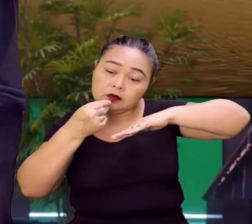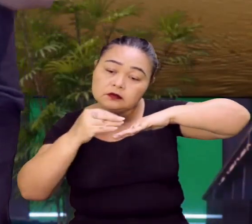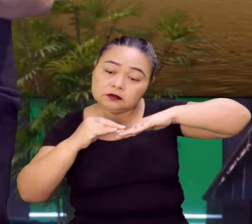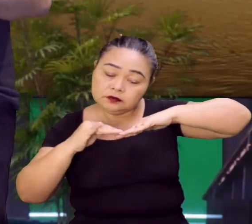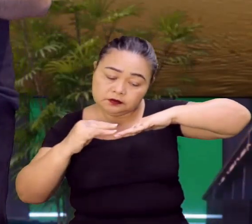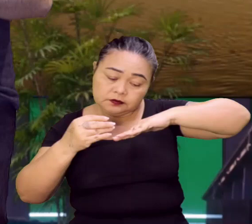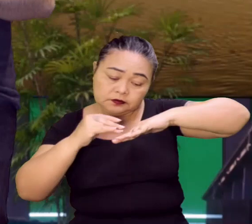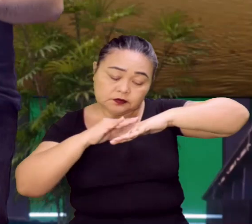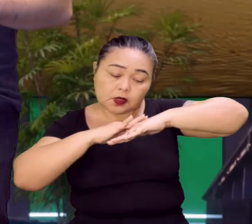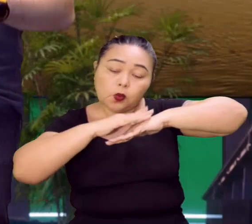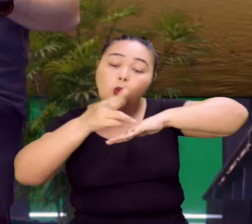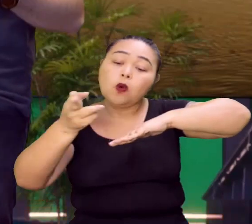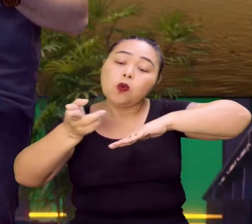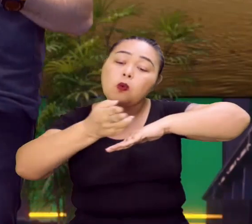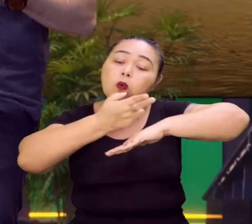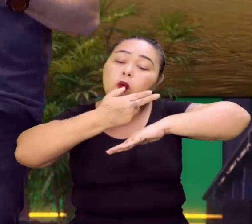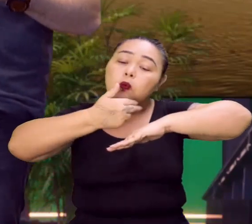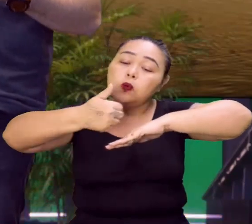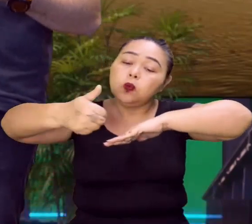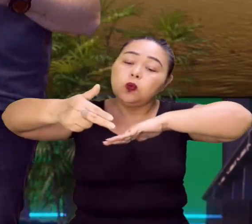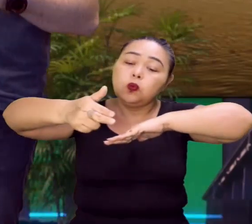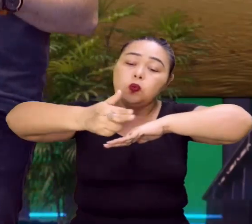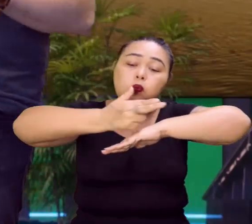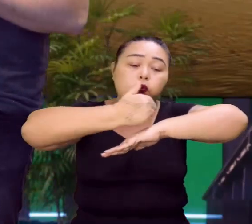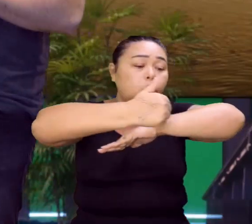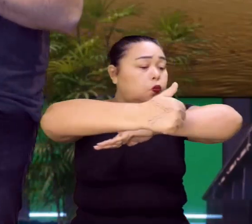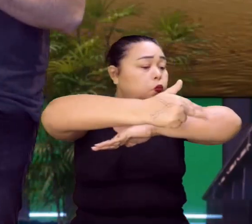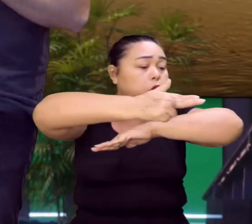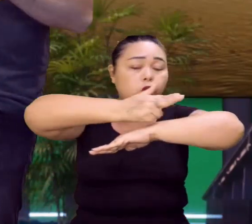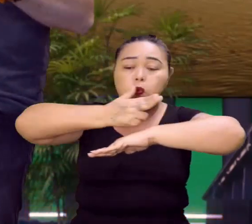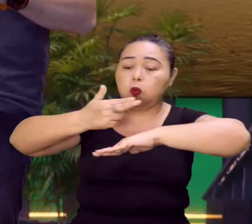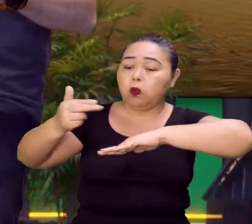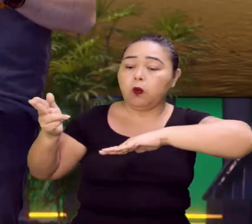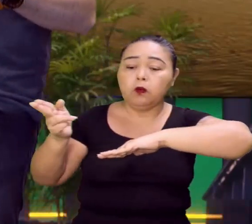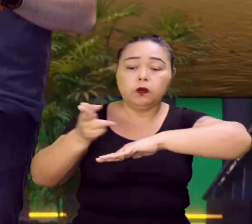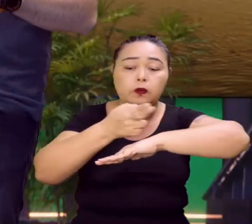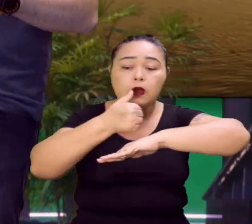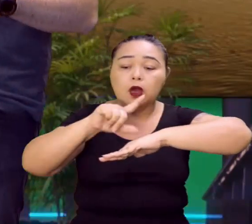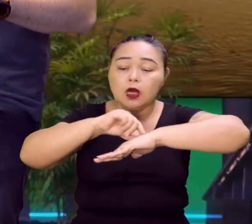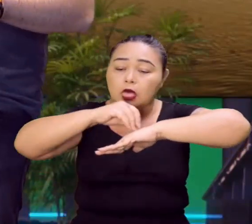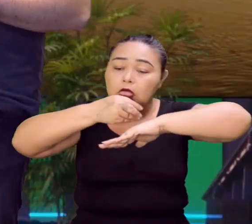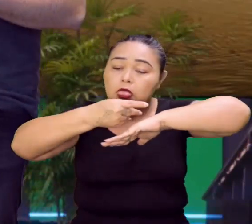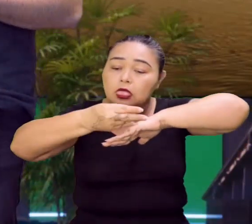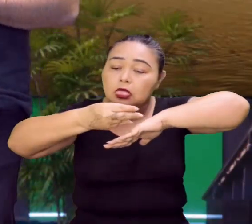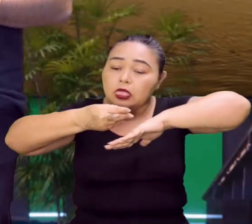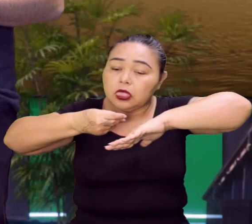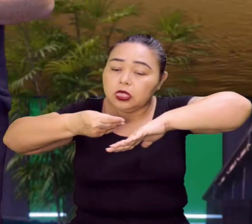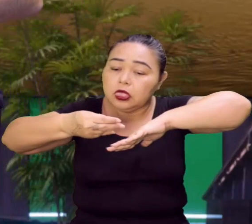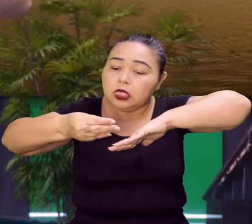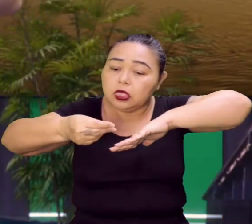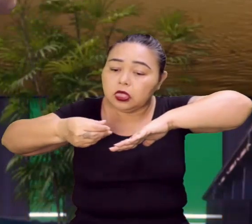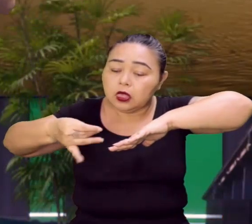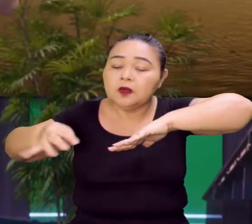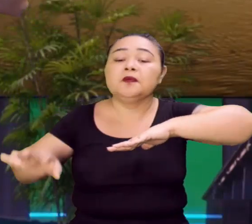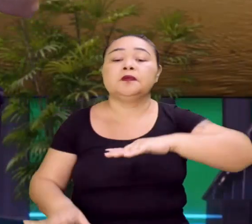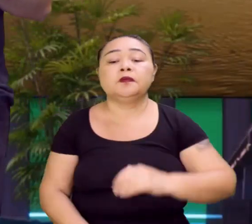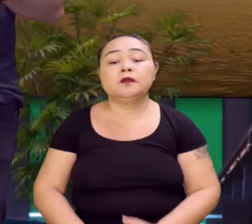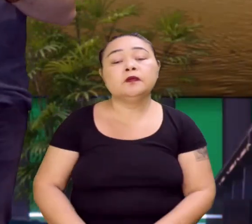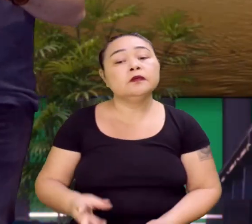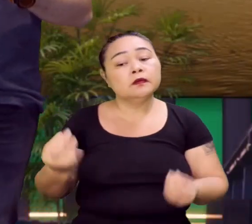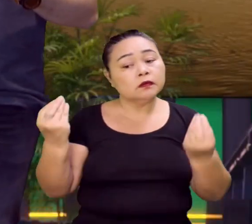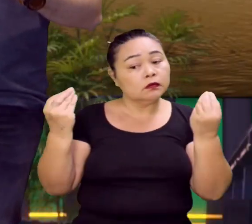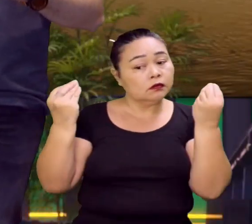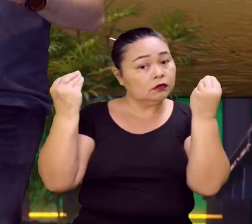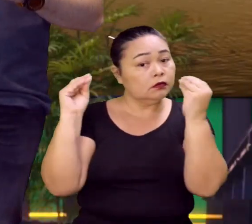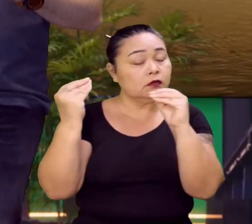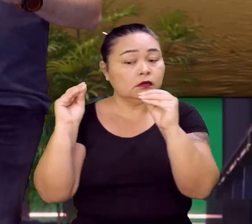erosão eólica, na formação de cânions. Cada cânion que temos pelo mundo, né, professor Jorge? Vários que são aí formados